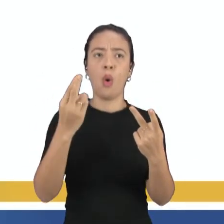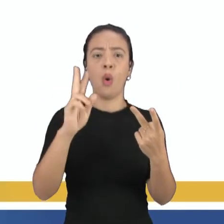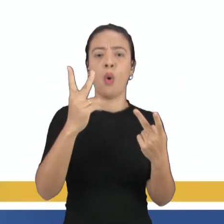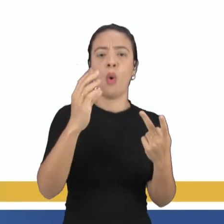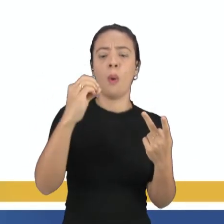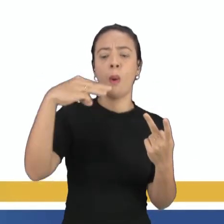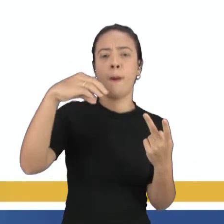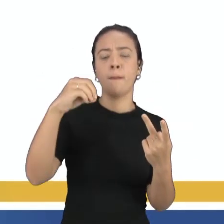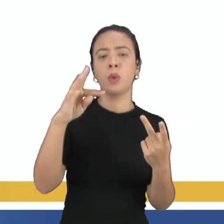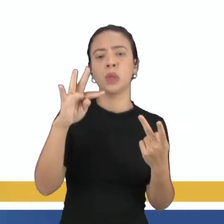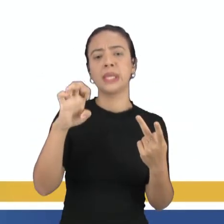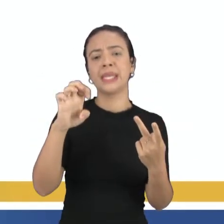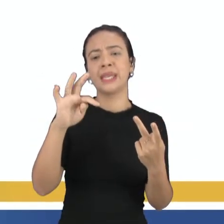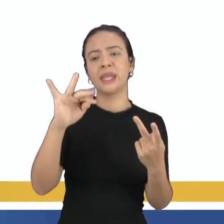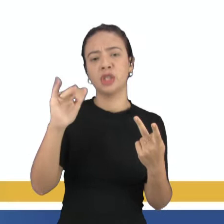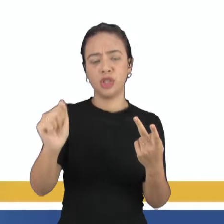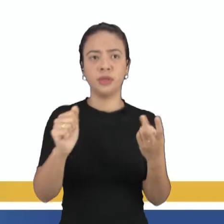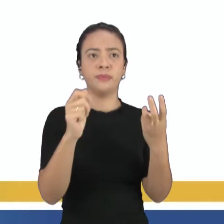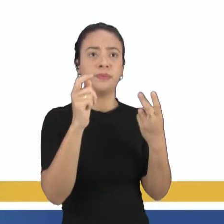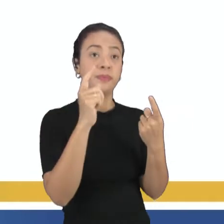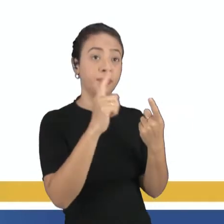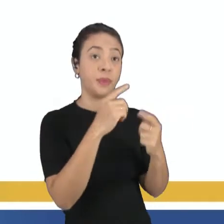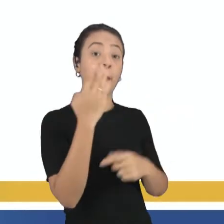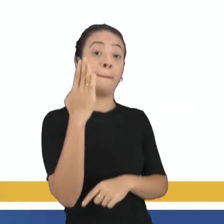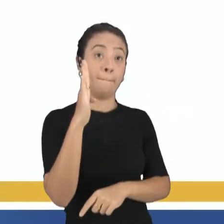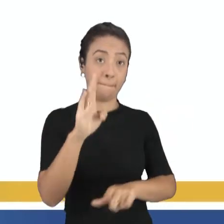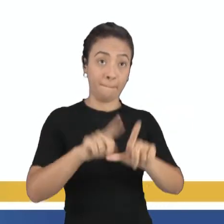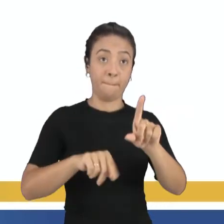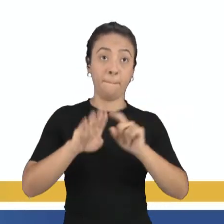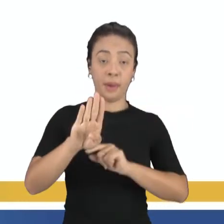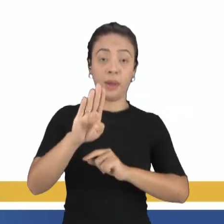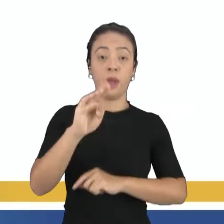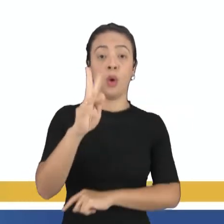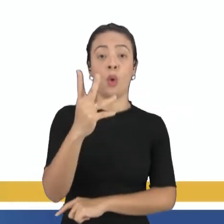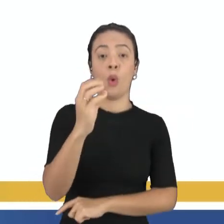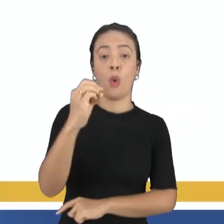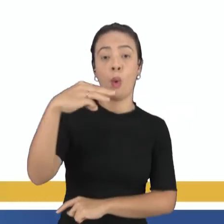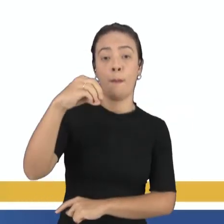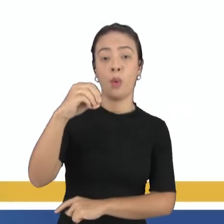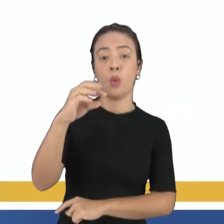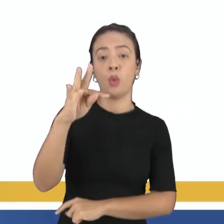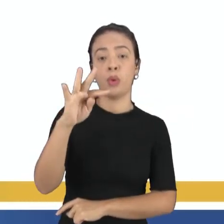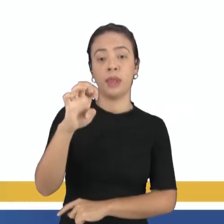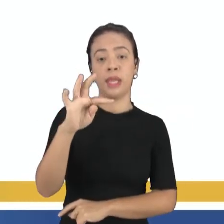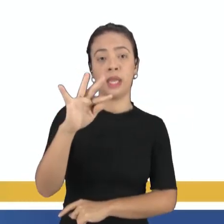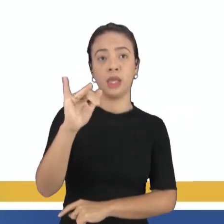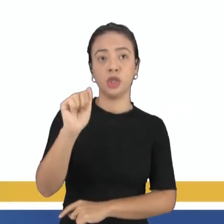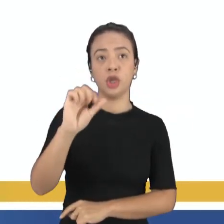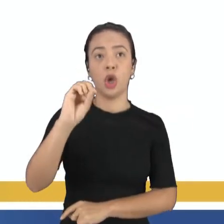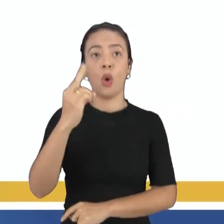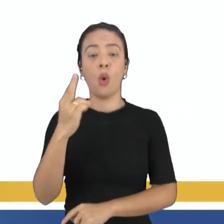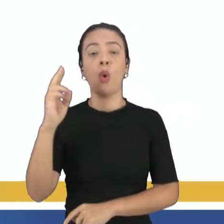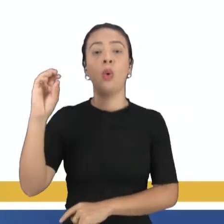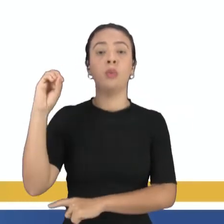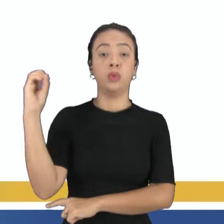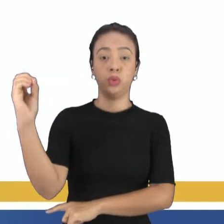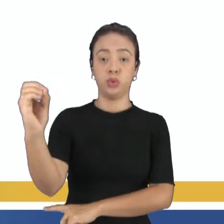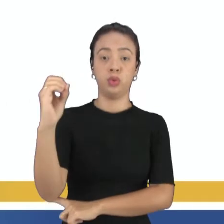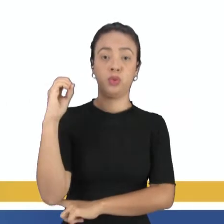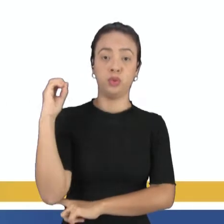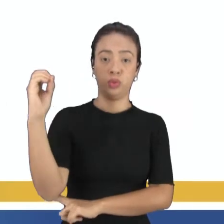homotetia. B: homotetia e translação. C: translação, simetria